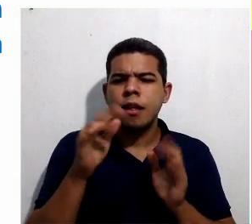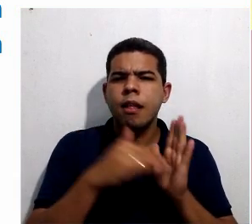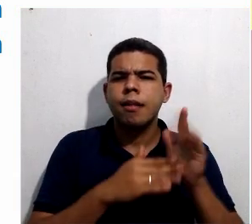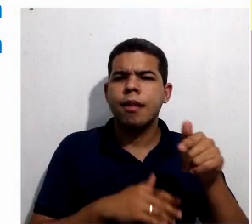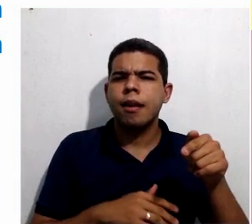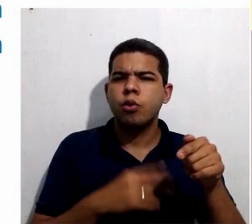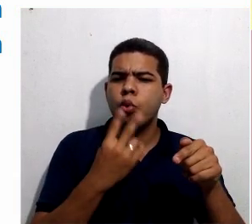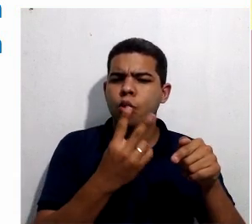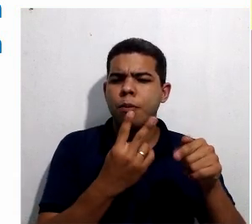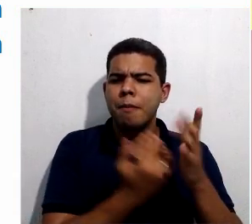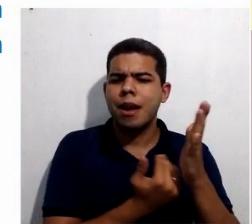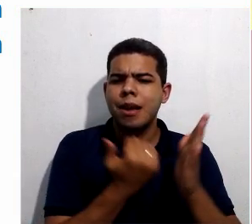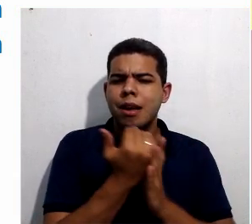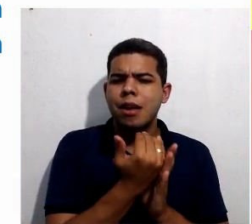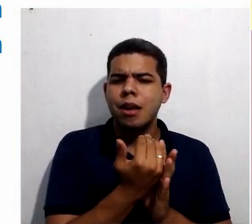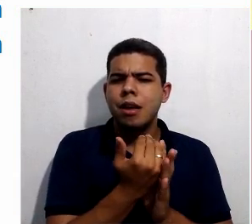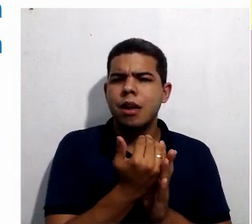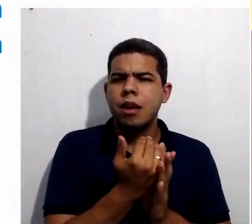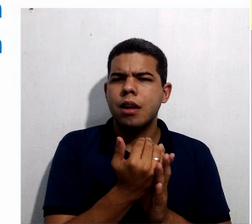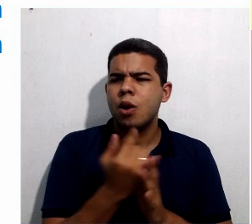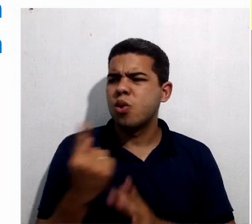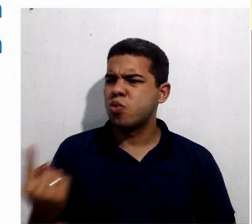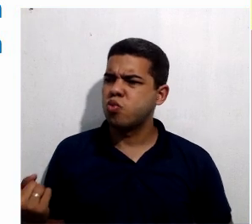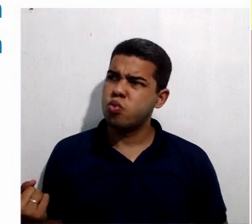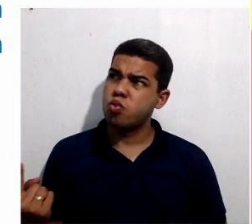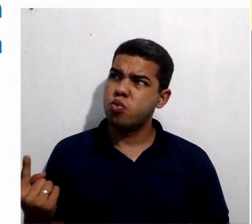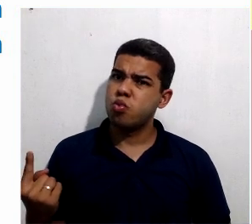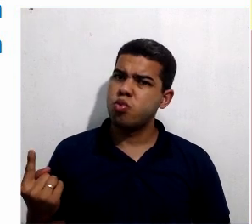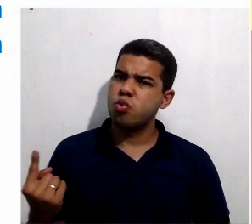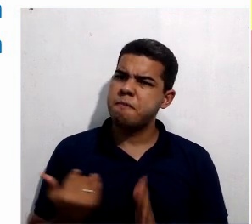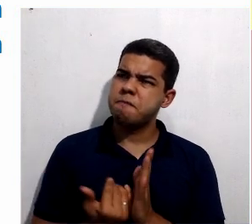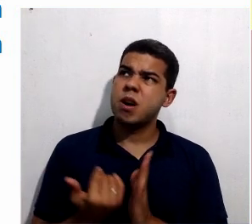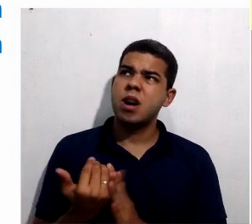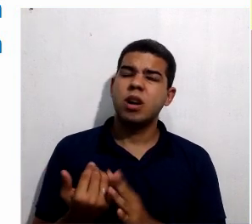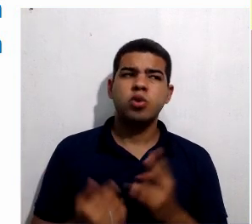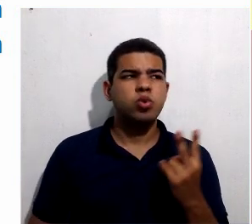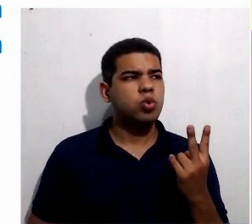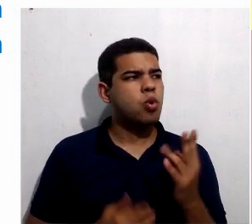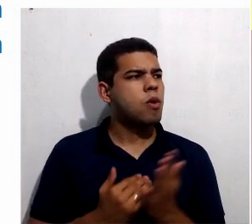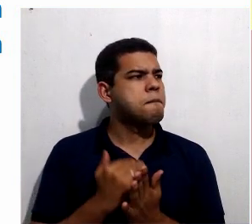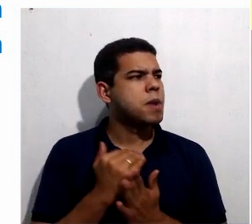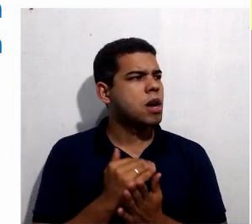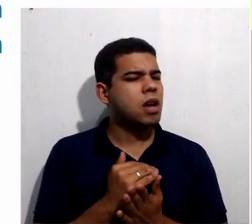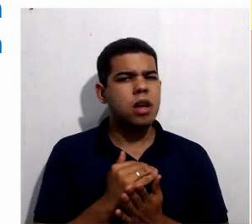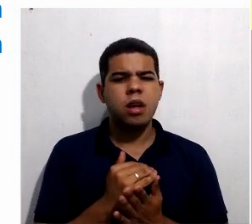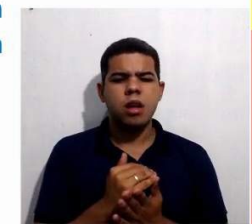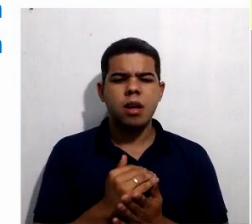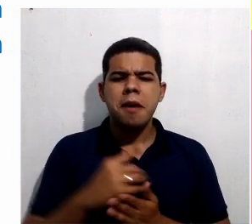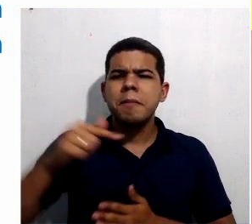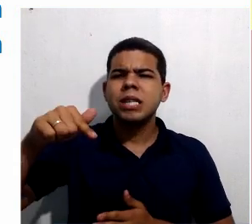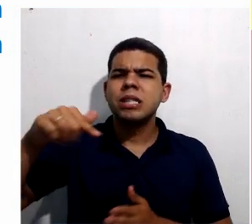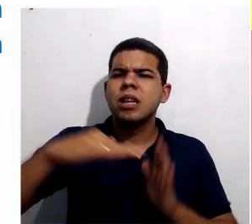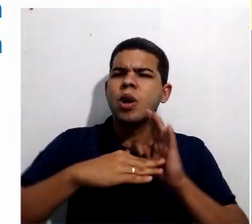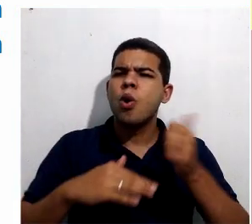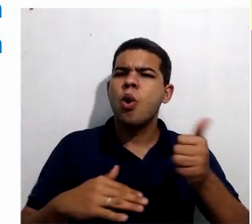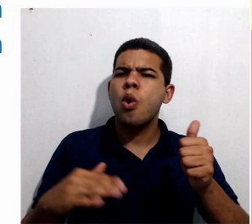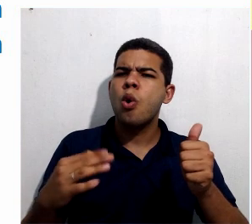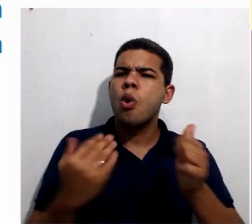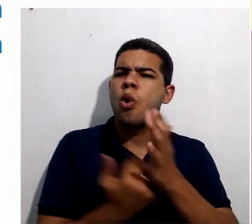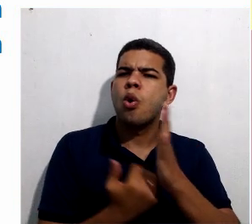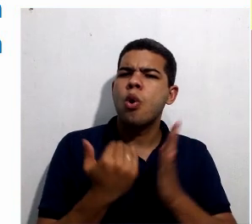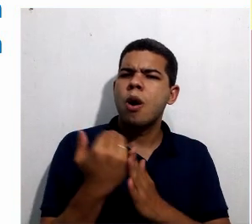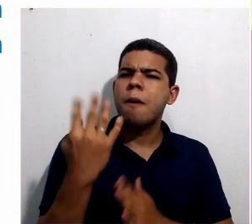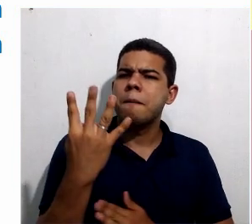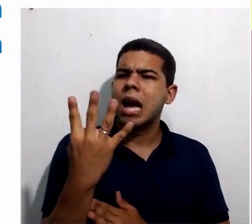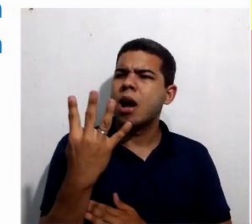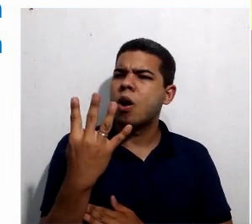foi para 7, aumentou 2. É para aumentar 1 ou é para aumentar 2? Aí de 7 foi para 11, aumentou 4. Oxê,